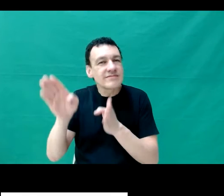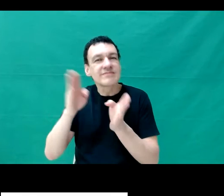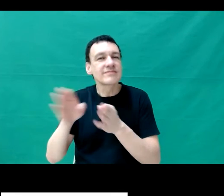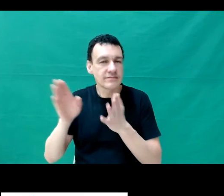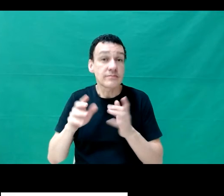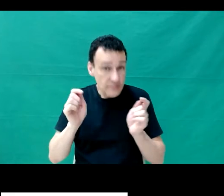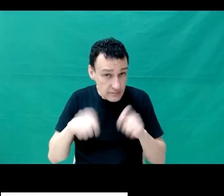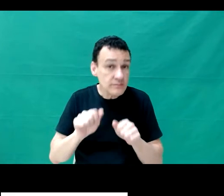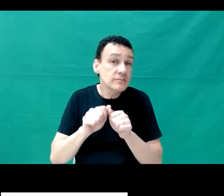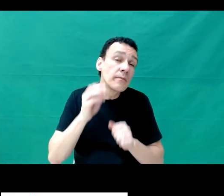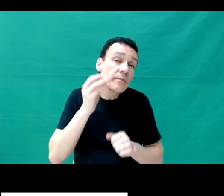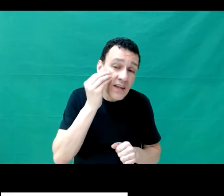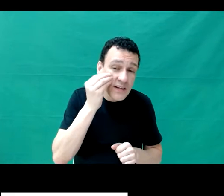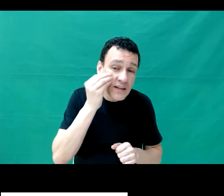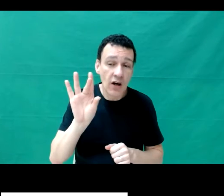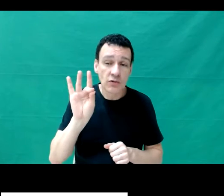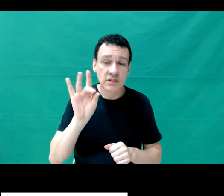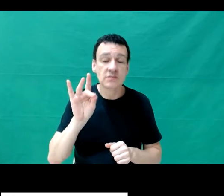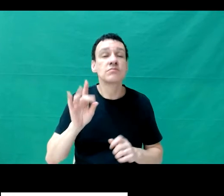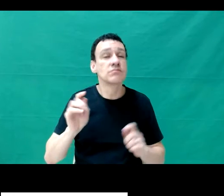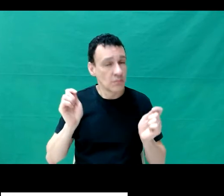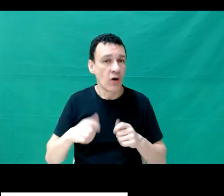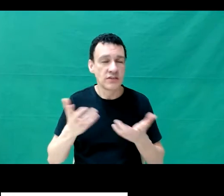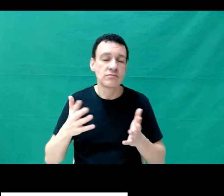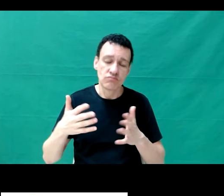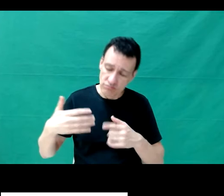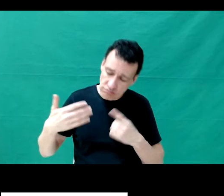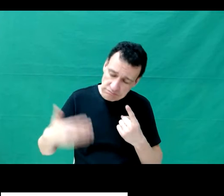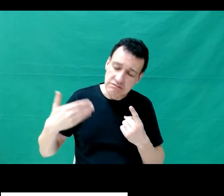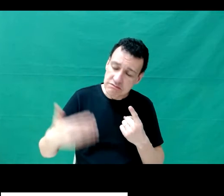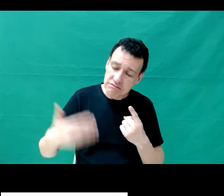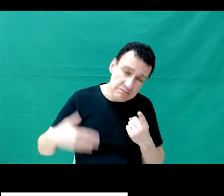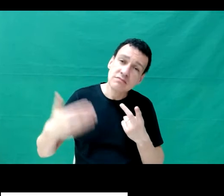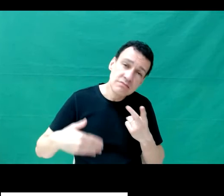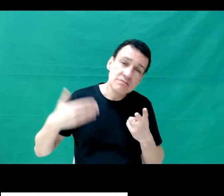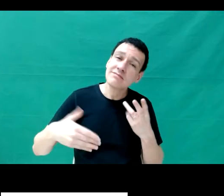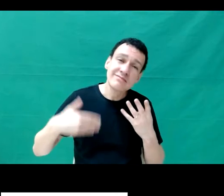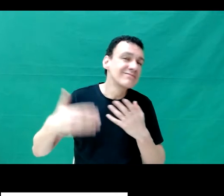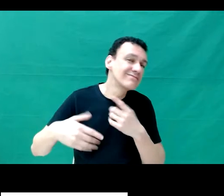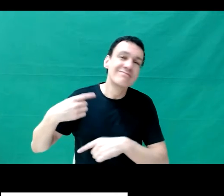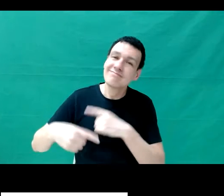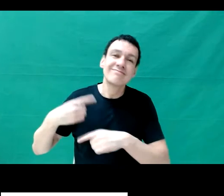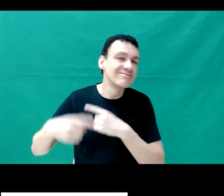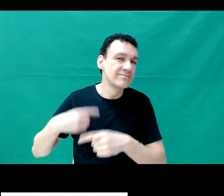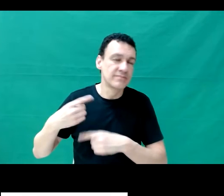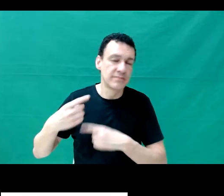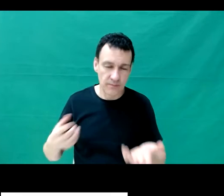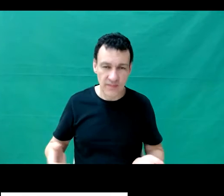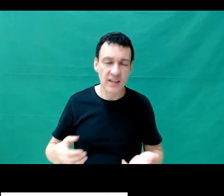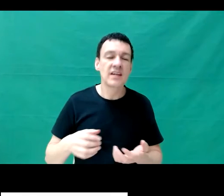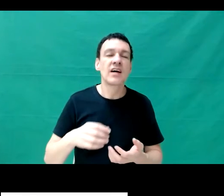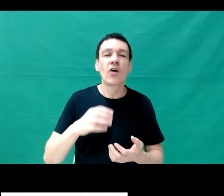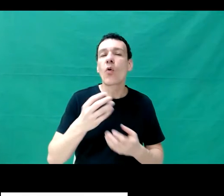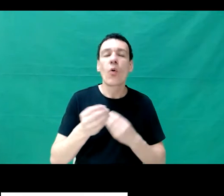testes automatizados em uma esteira de testes contínuos, né. Como assim? Como que o Cypress funciona, né? Você